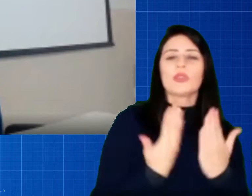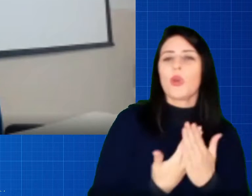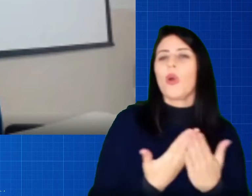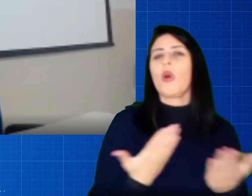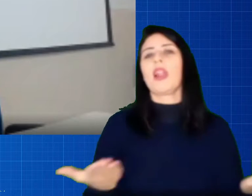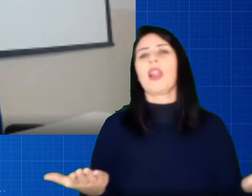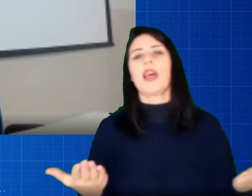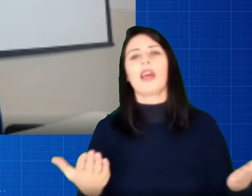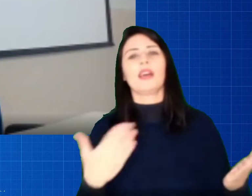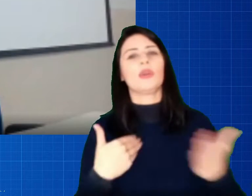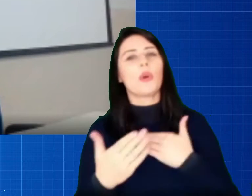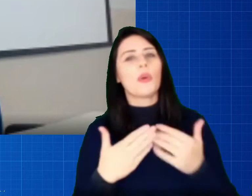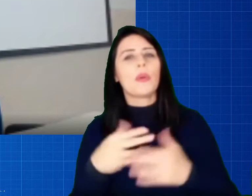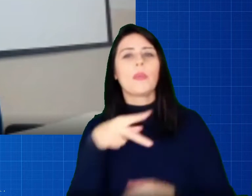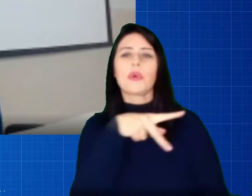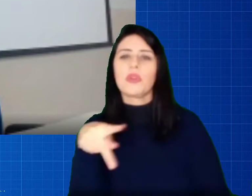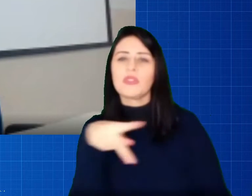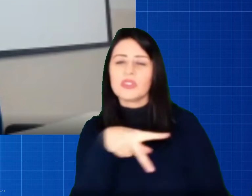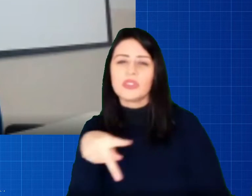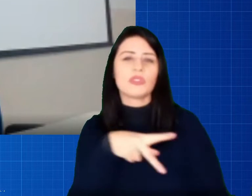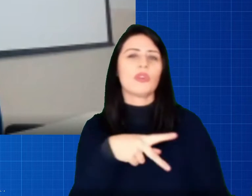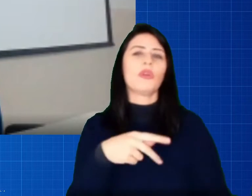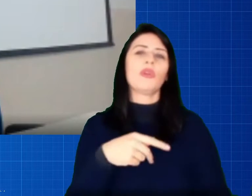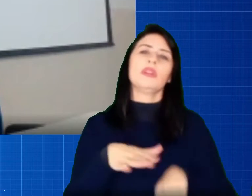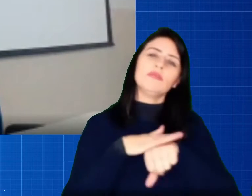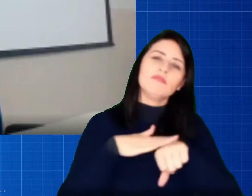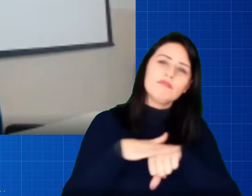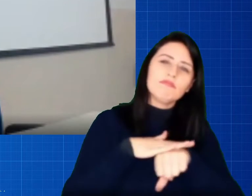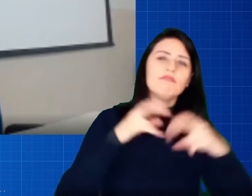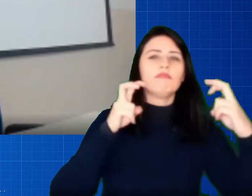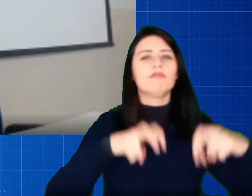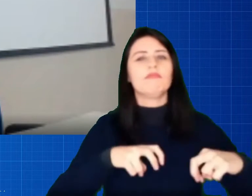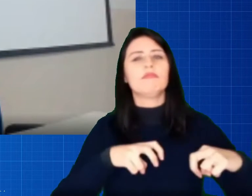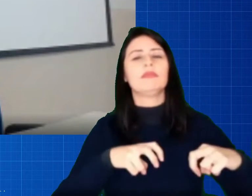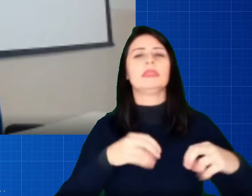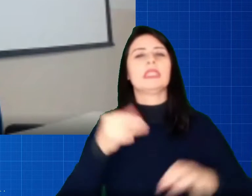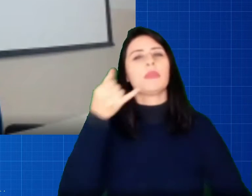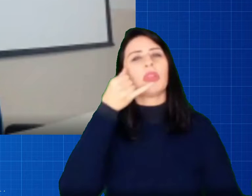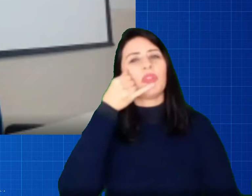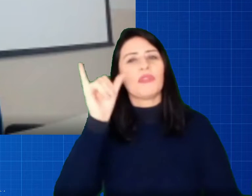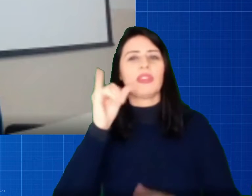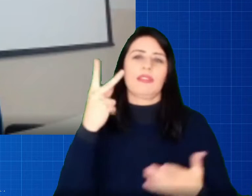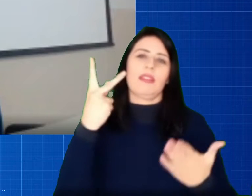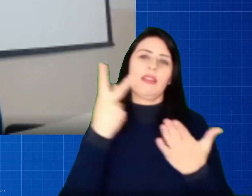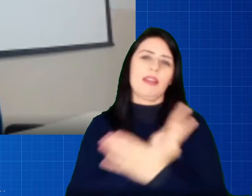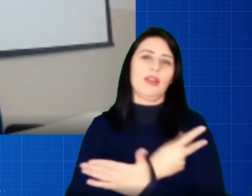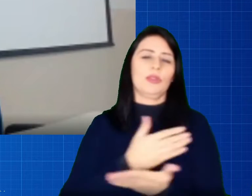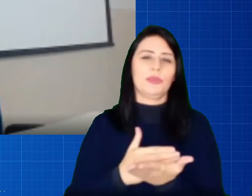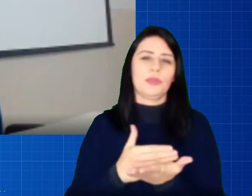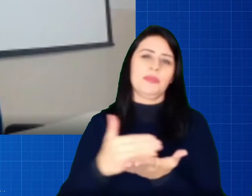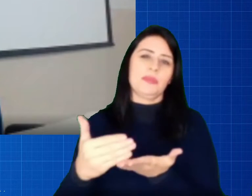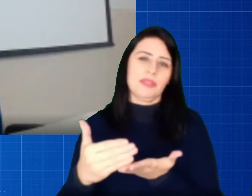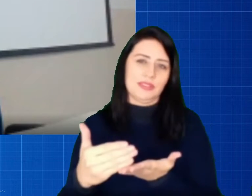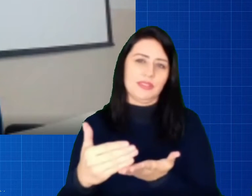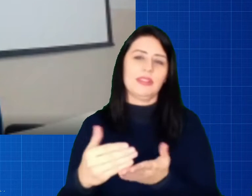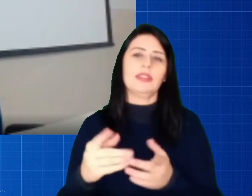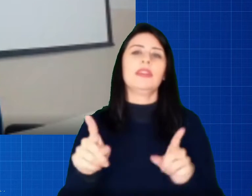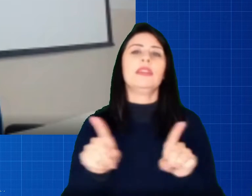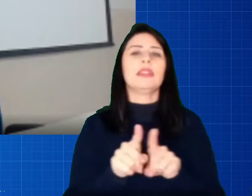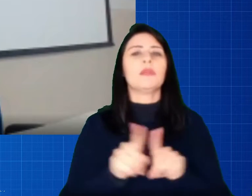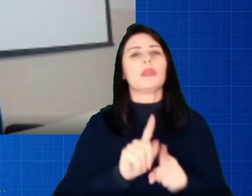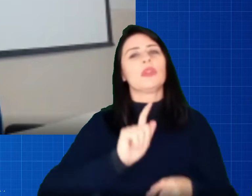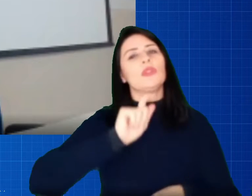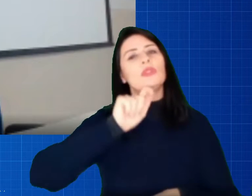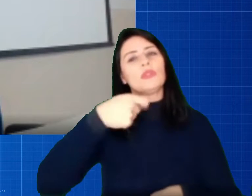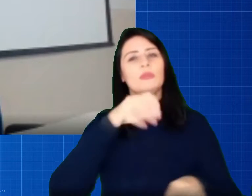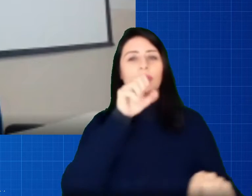que seja, né? A professora, a prof, para conversar, para não começar de maneira errada. Né? E em